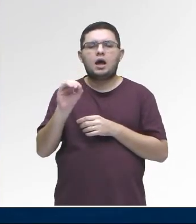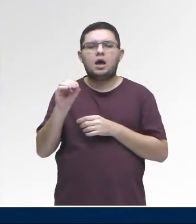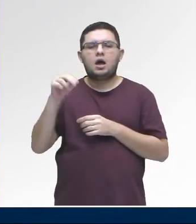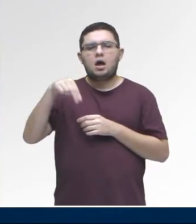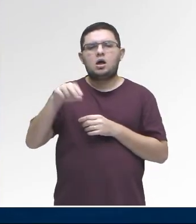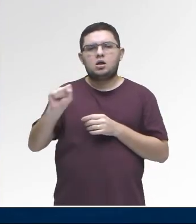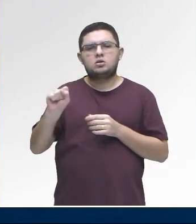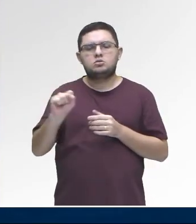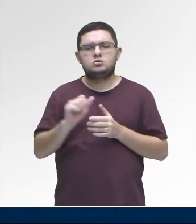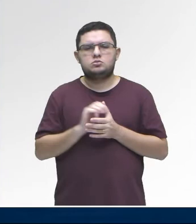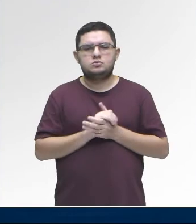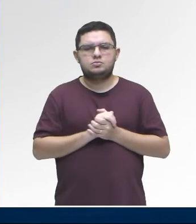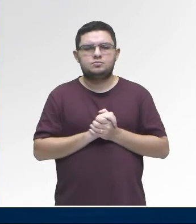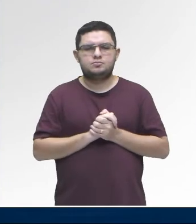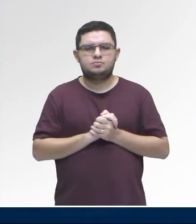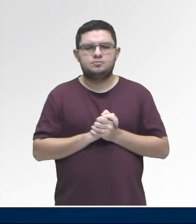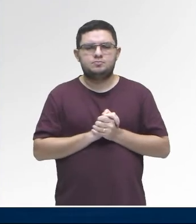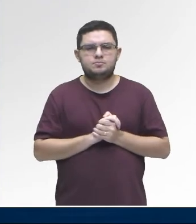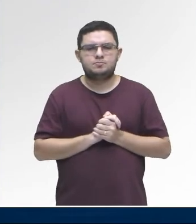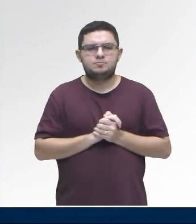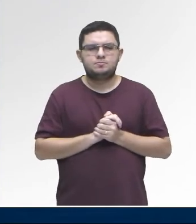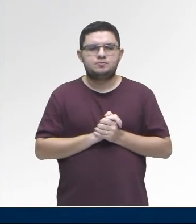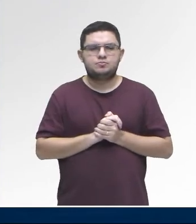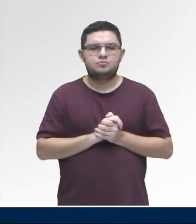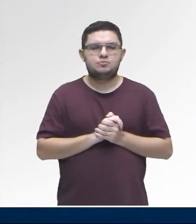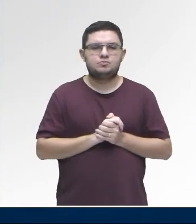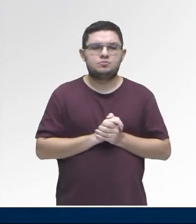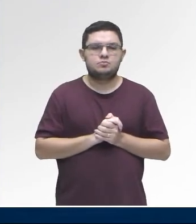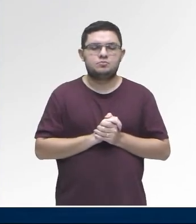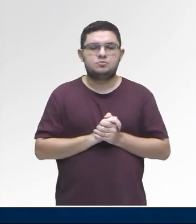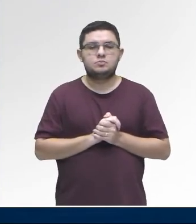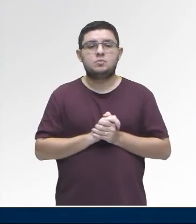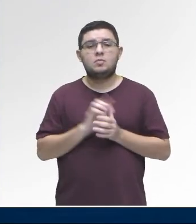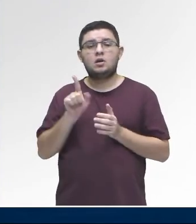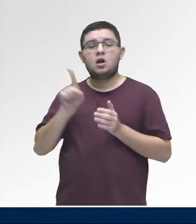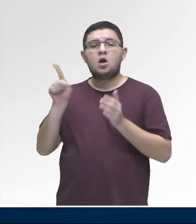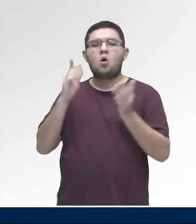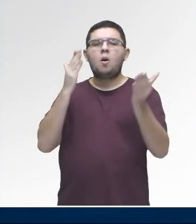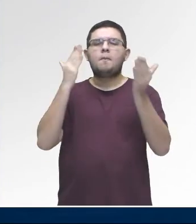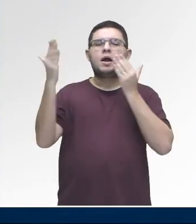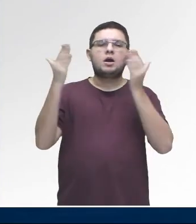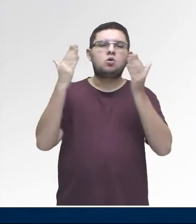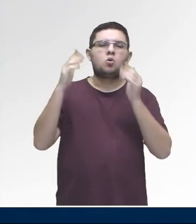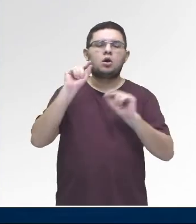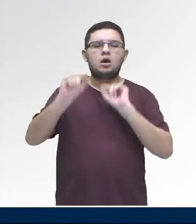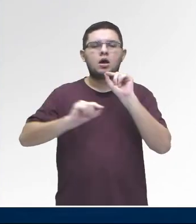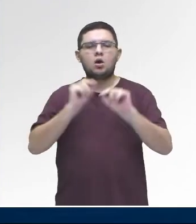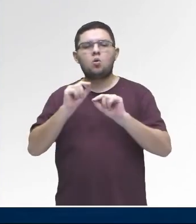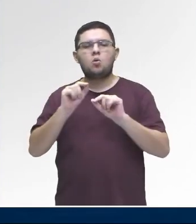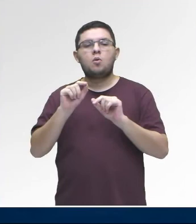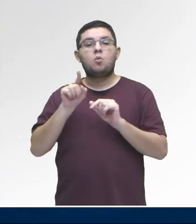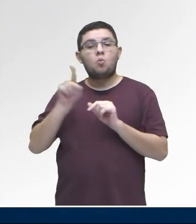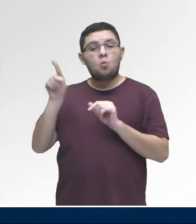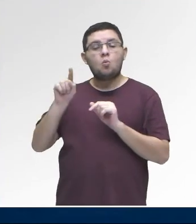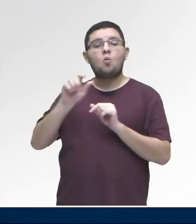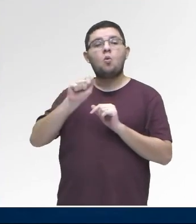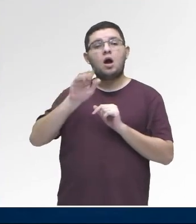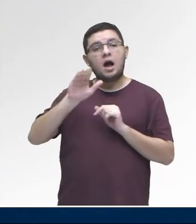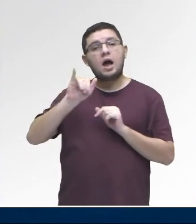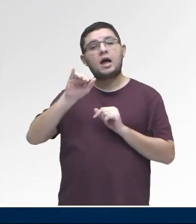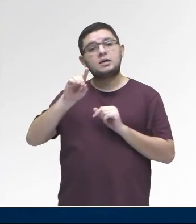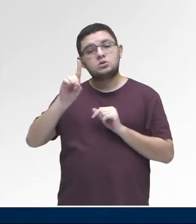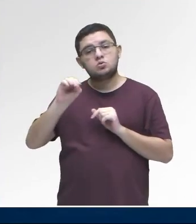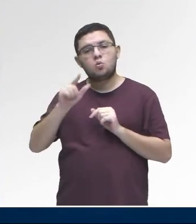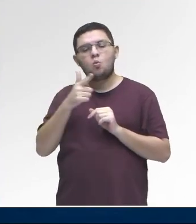de hidrônio. E ele está comparando esse ácido com o outro, né? Quando um ácido